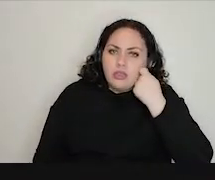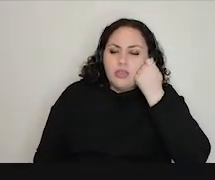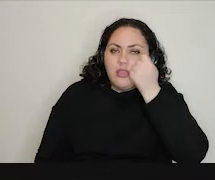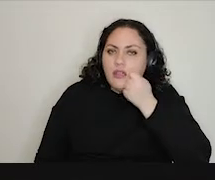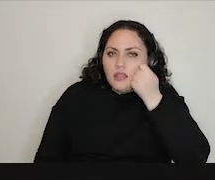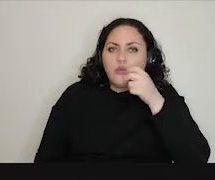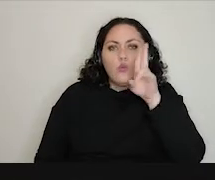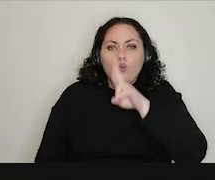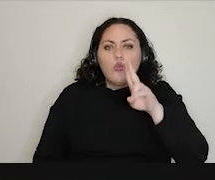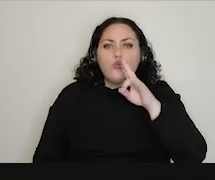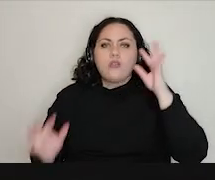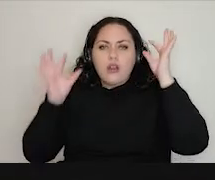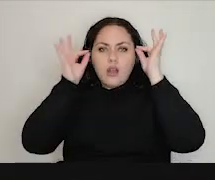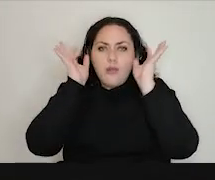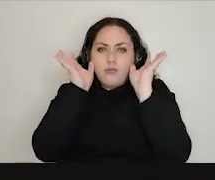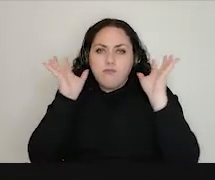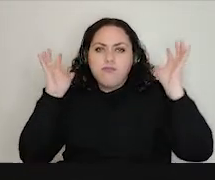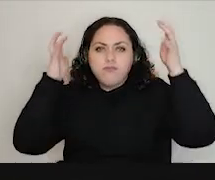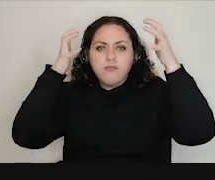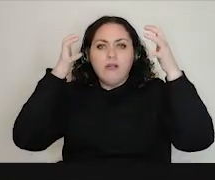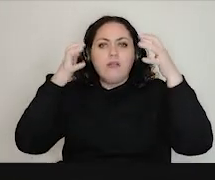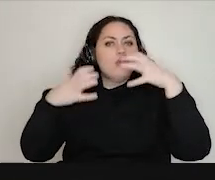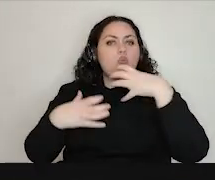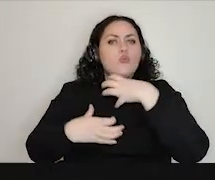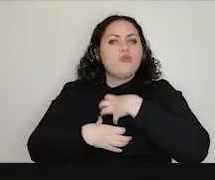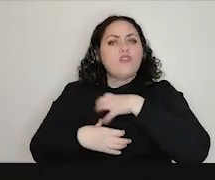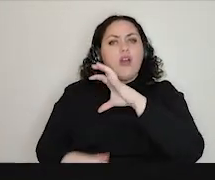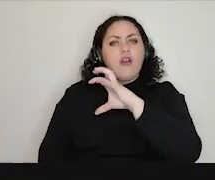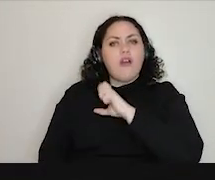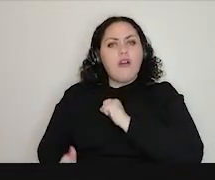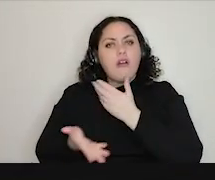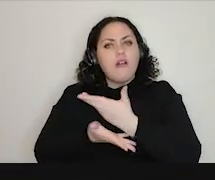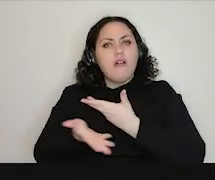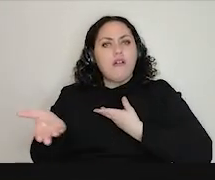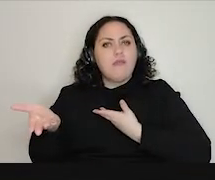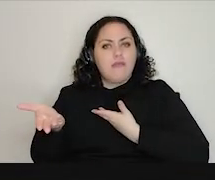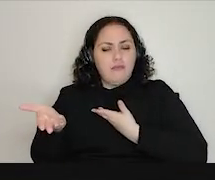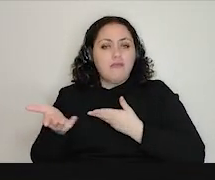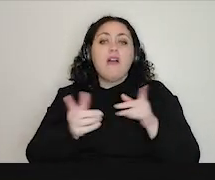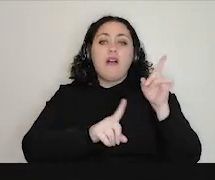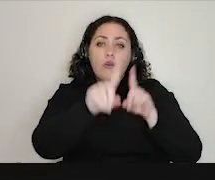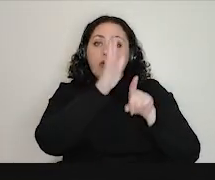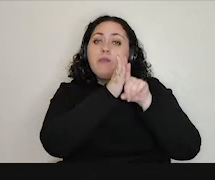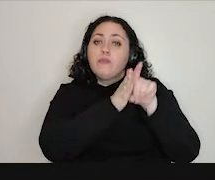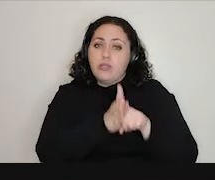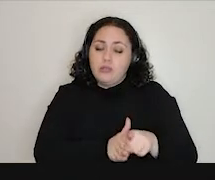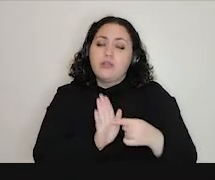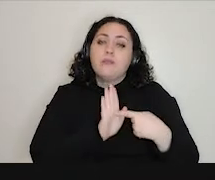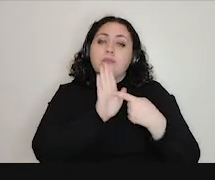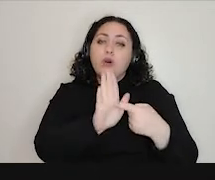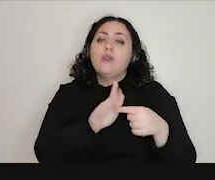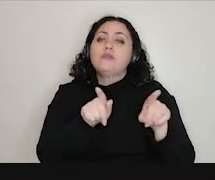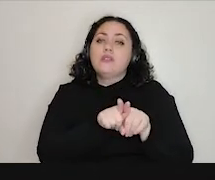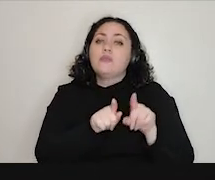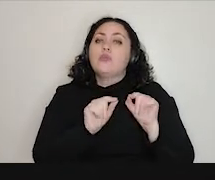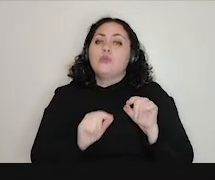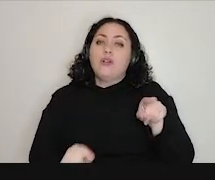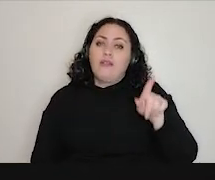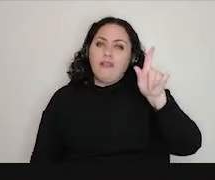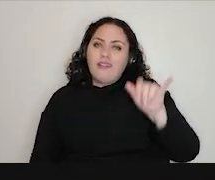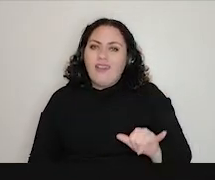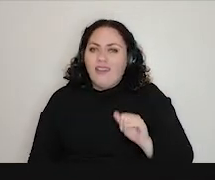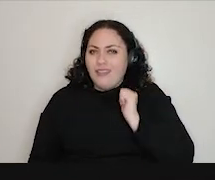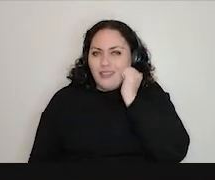né, então ele não se sente amado, ou então ele tem pesquisas que mostram que esse tipo de gay, né,